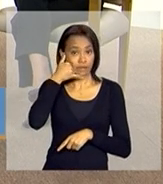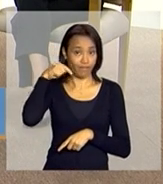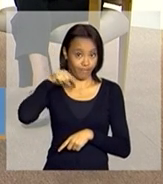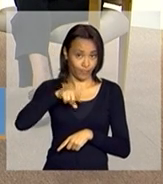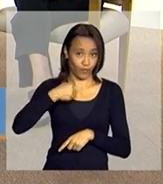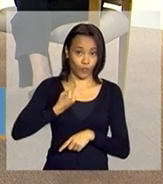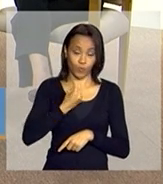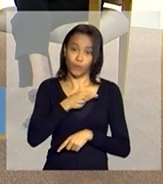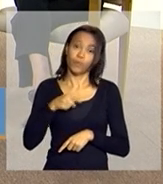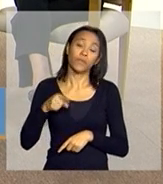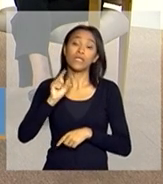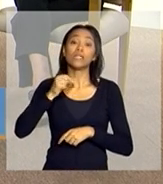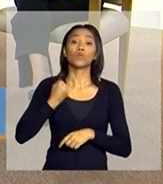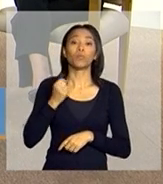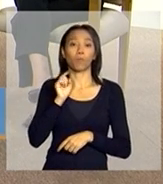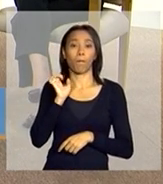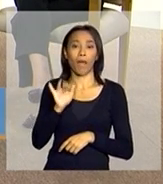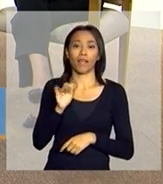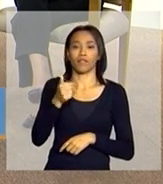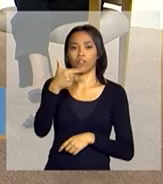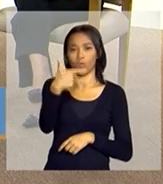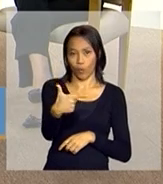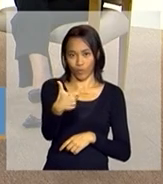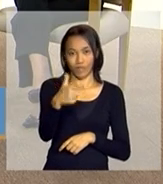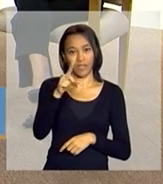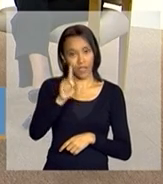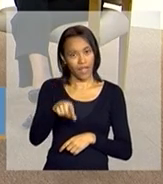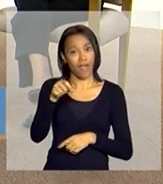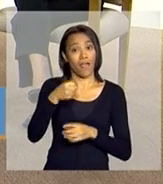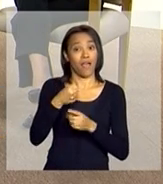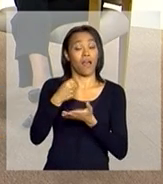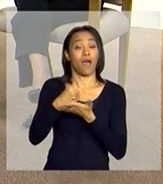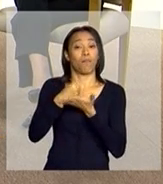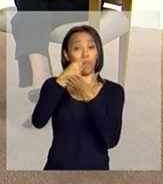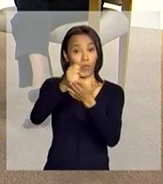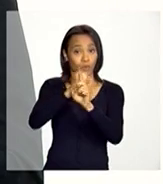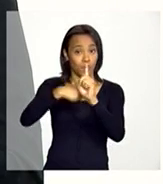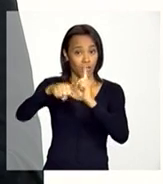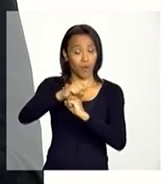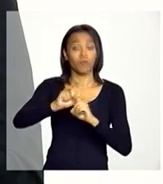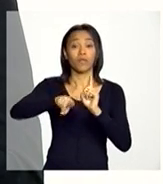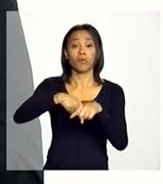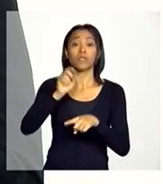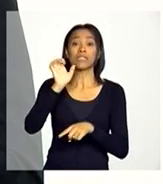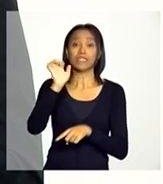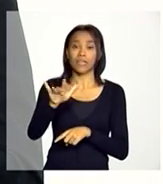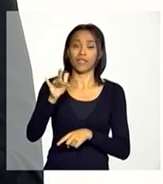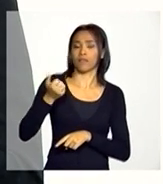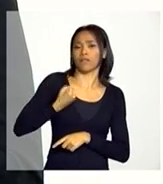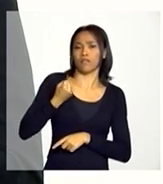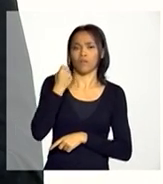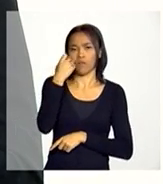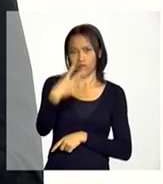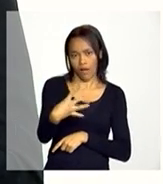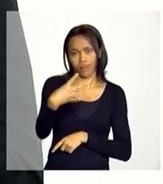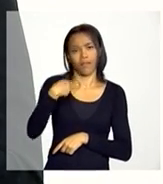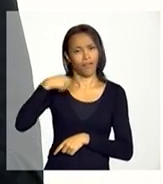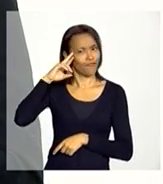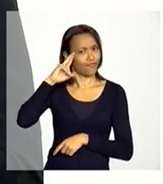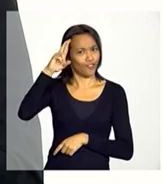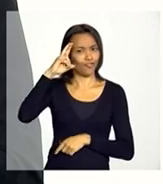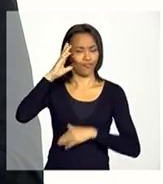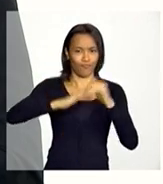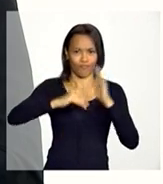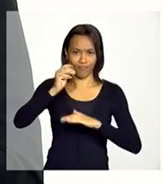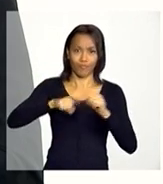digitar a opção dois que é a opção da Assistência Social e depois a opção quatro que é a opção de gestores técnicos e